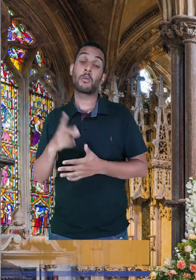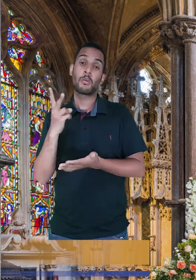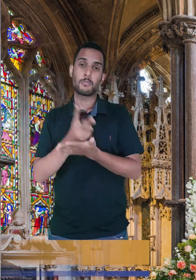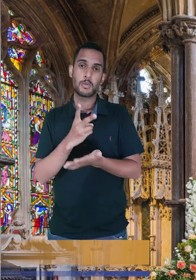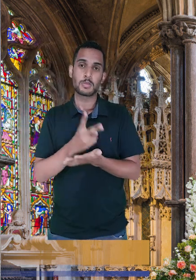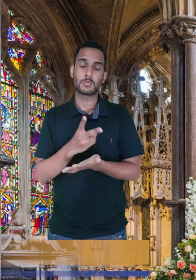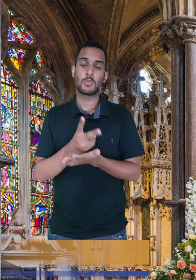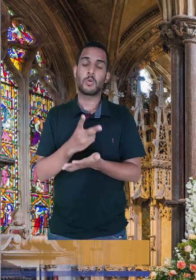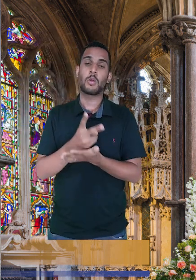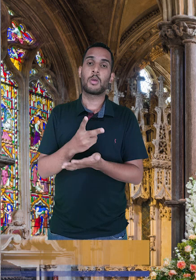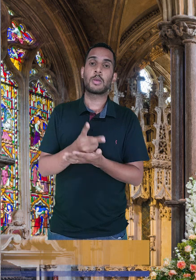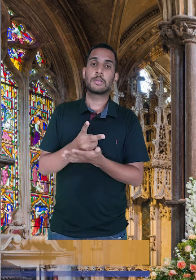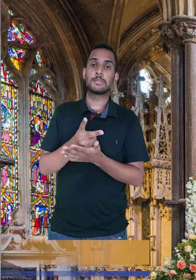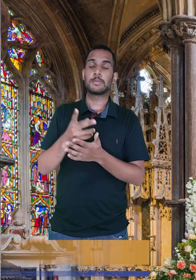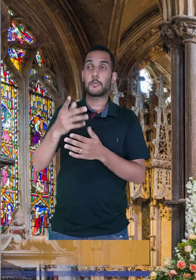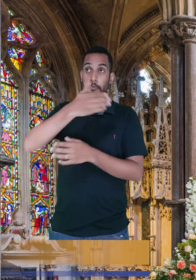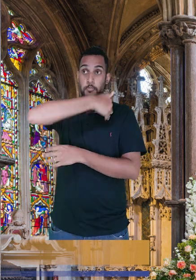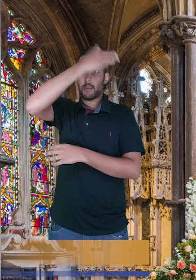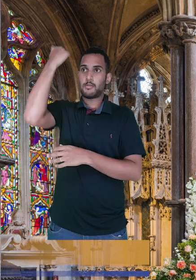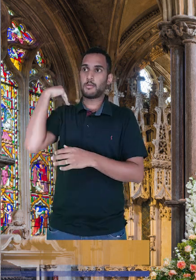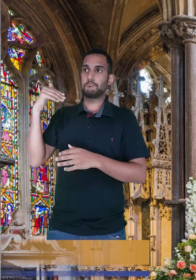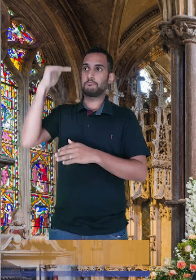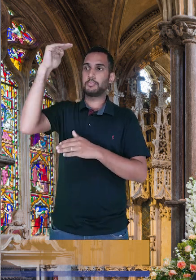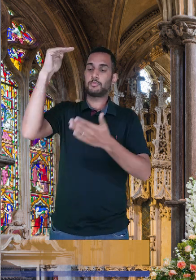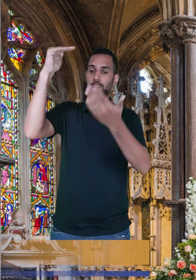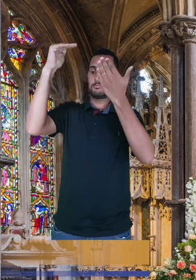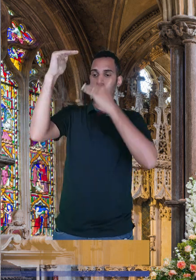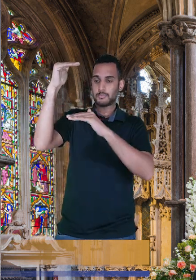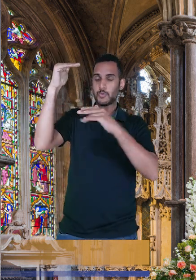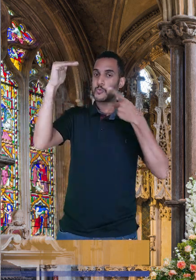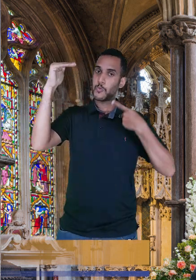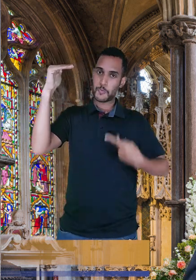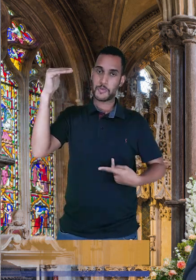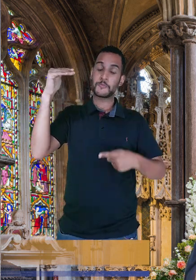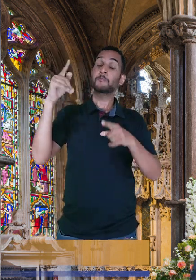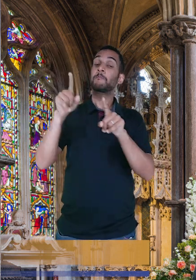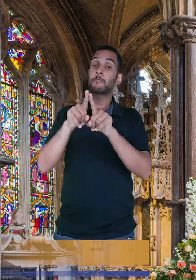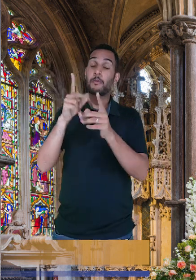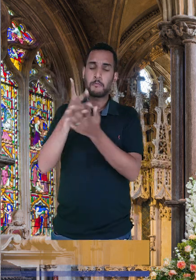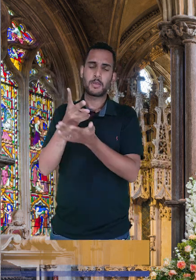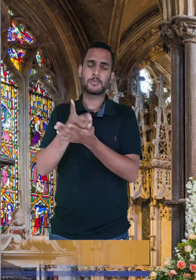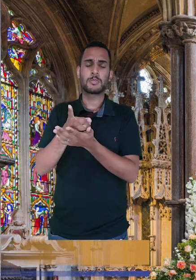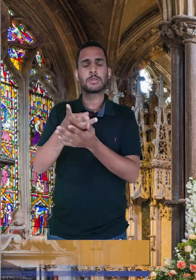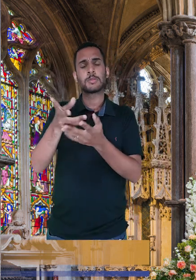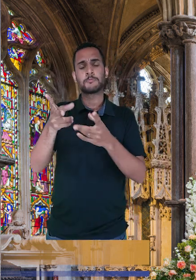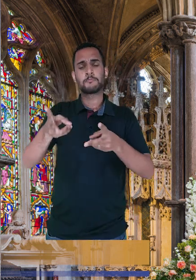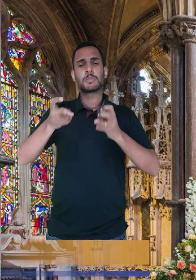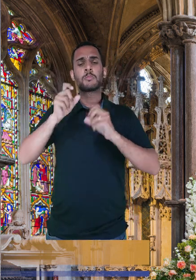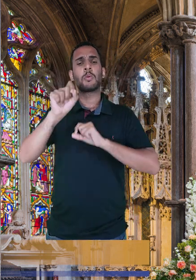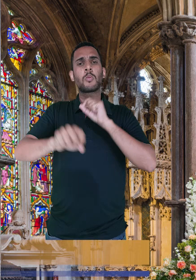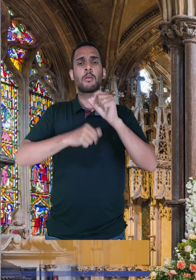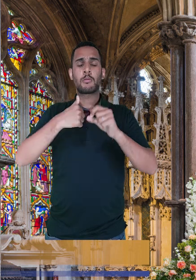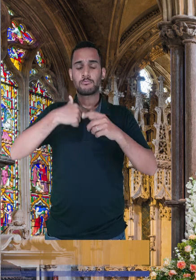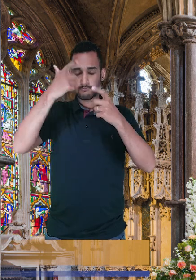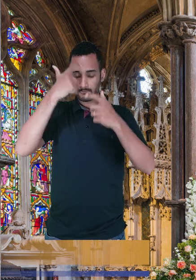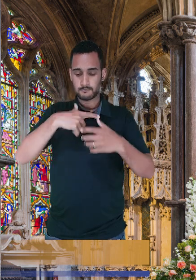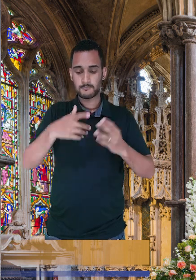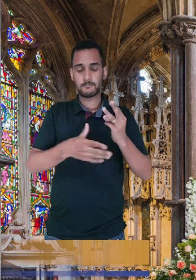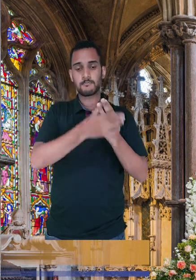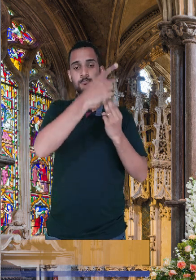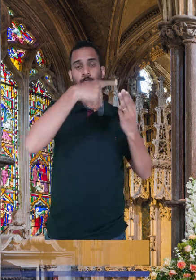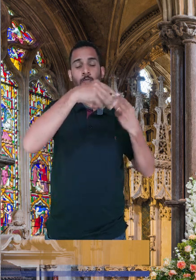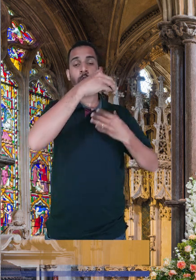mesma. Ainda que de modo inferior, a Santíssima Virgem compreende que, sendo o templo de Deus, deve se